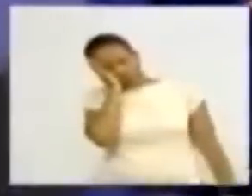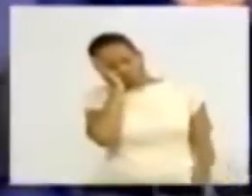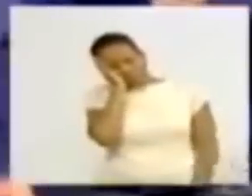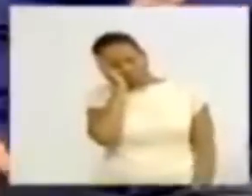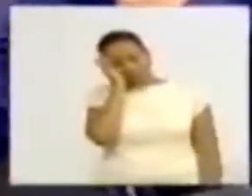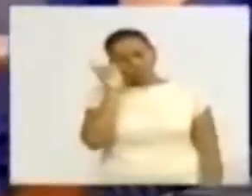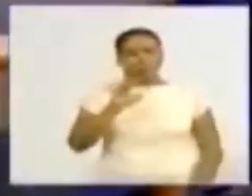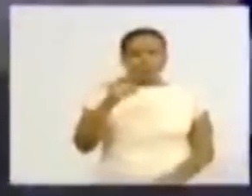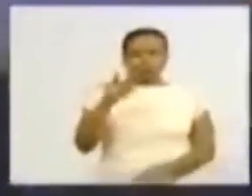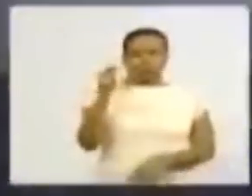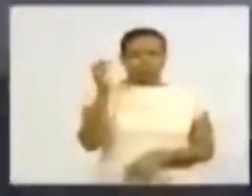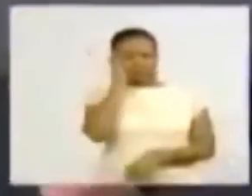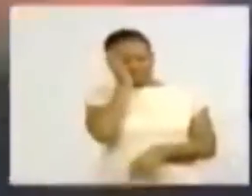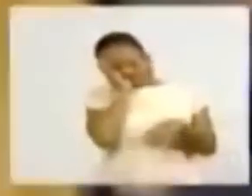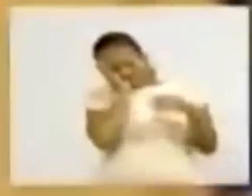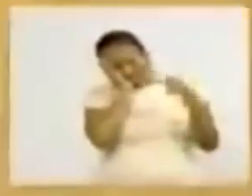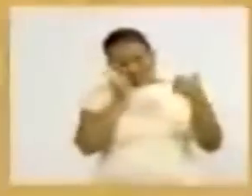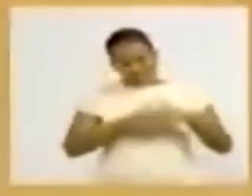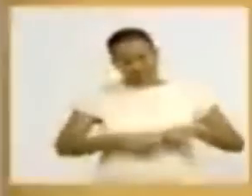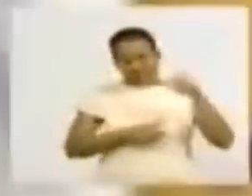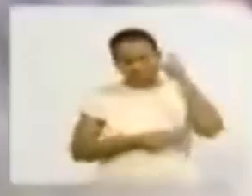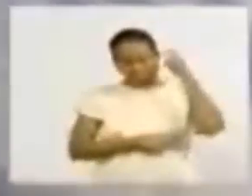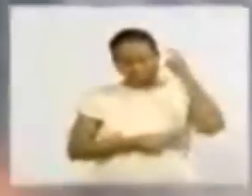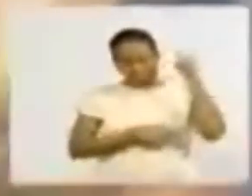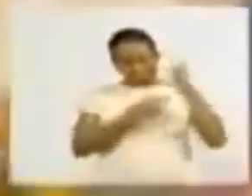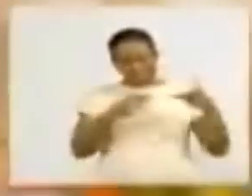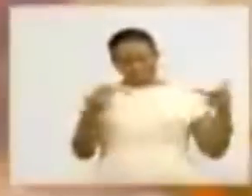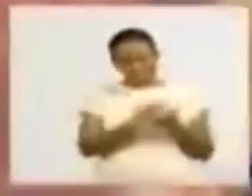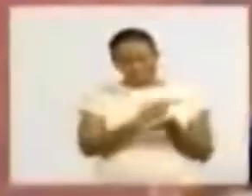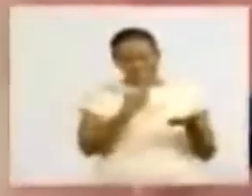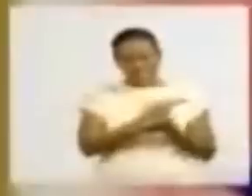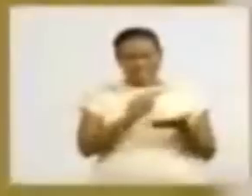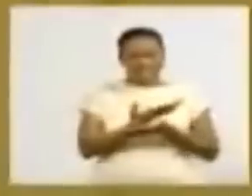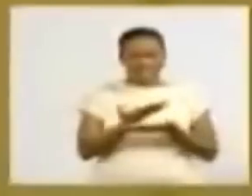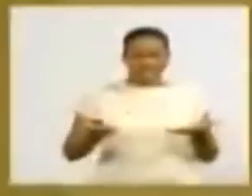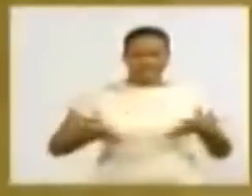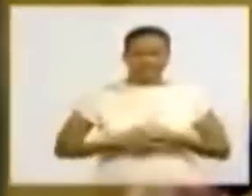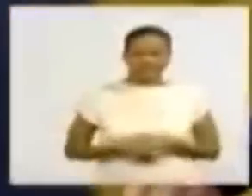a cabeça no seu travesseiro, satisfeita sendo o ser humano que você está sendo.